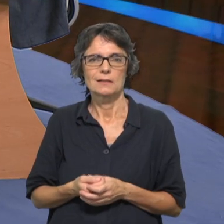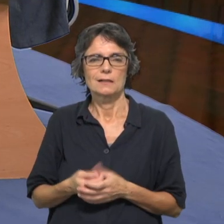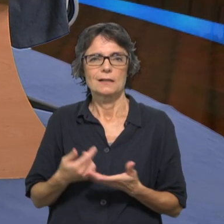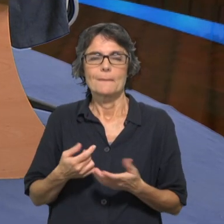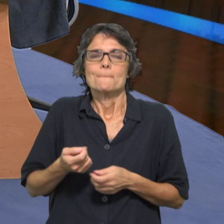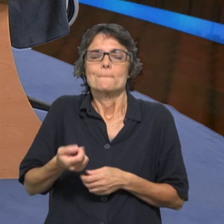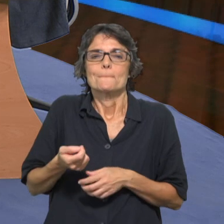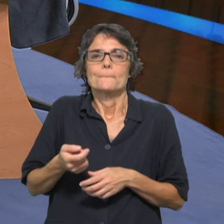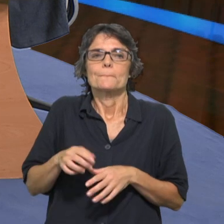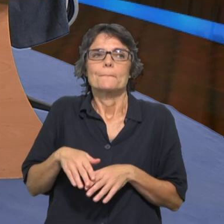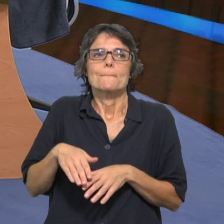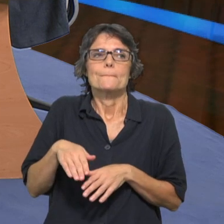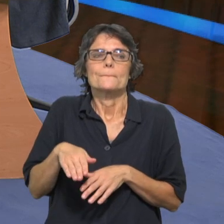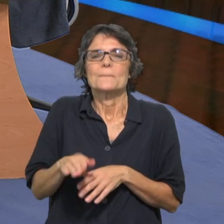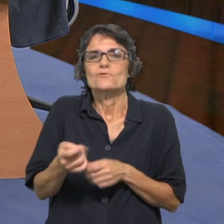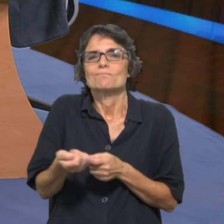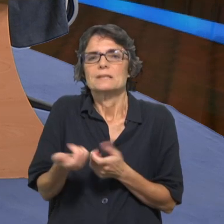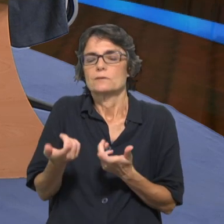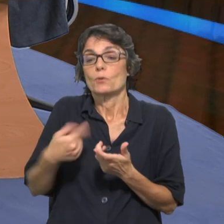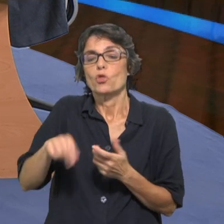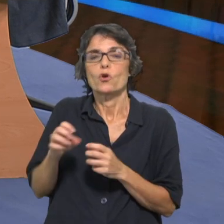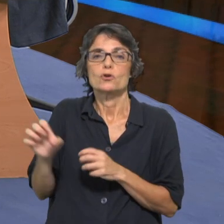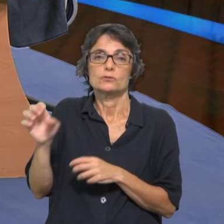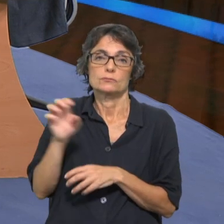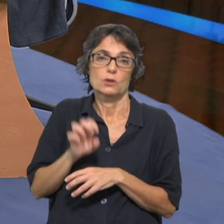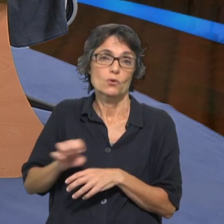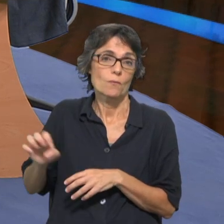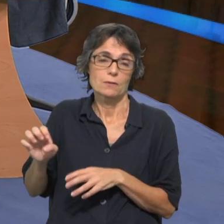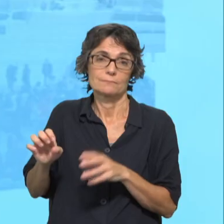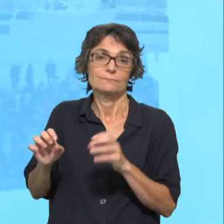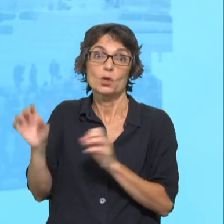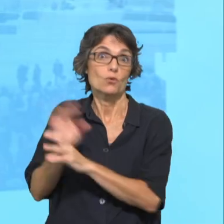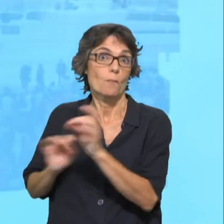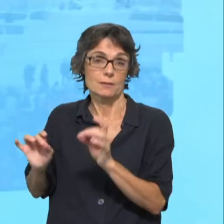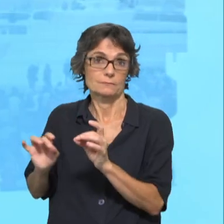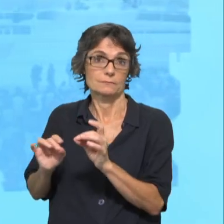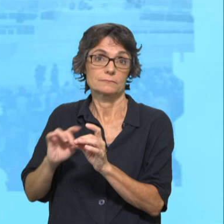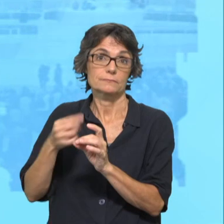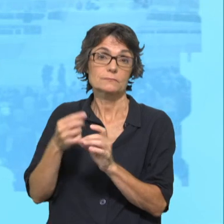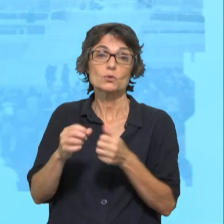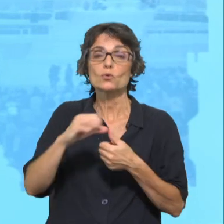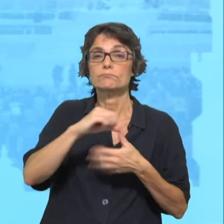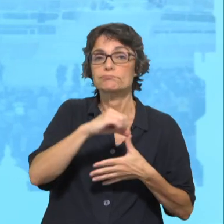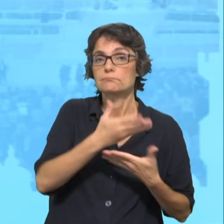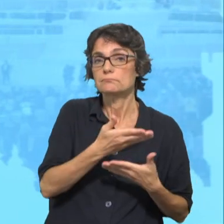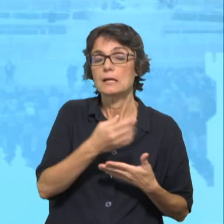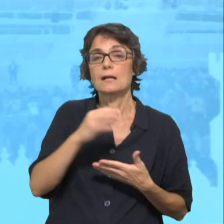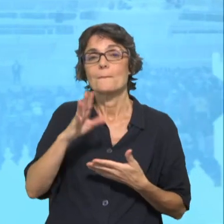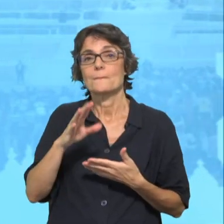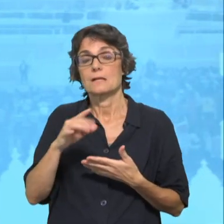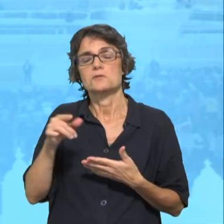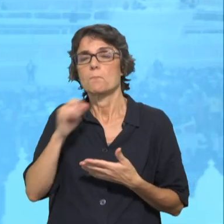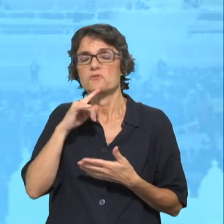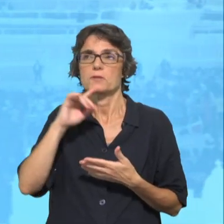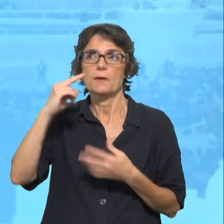nós, que somos europeus ou latino-americanos, se calhar são passos enormes para africanos ou asiáticos. Também